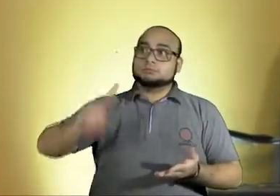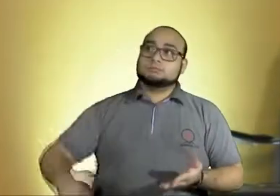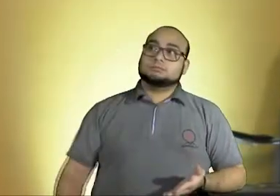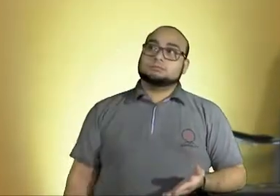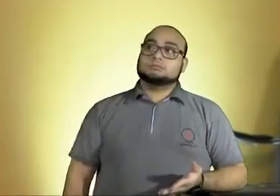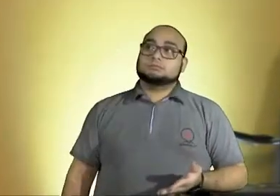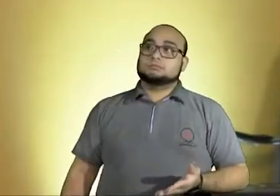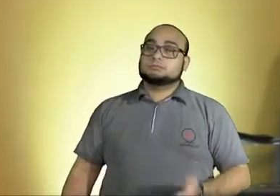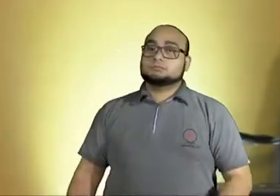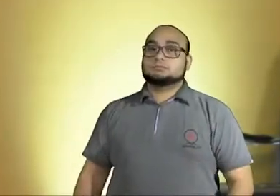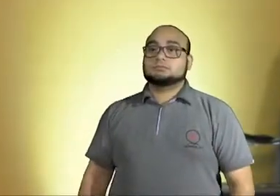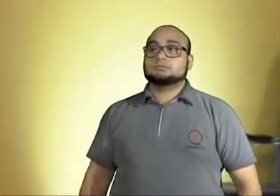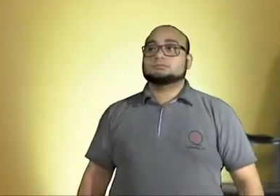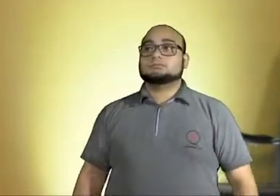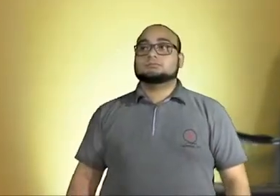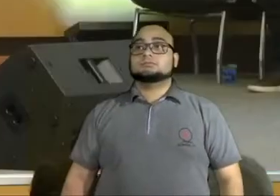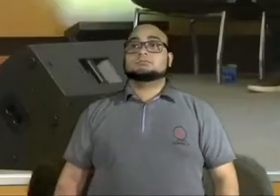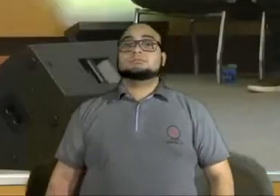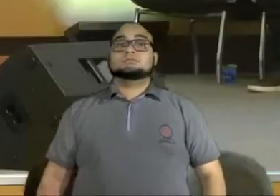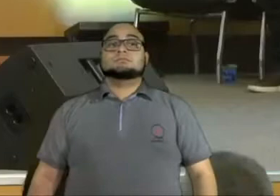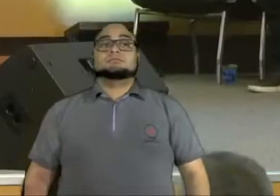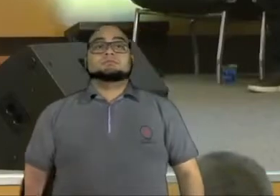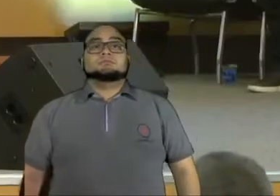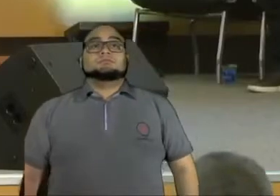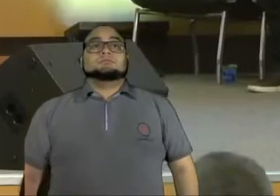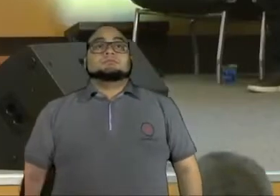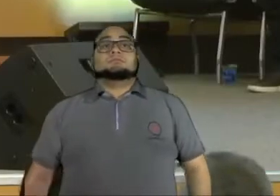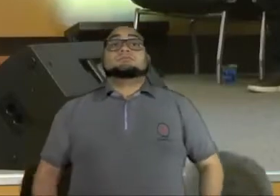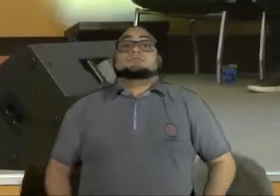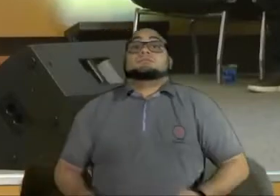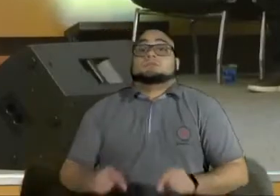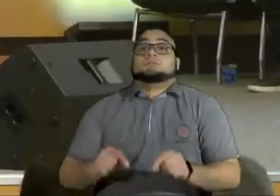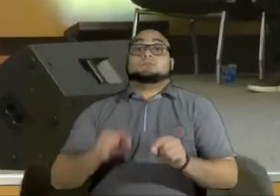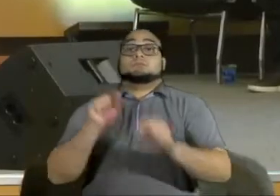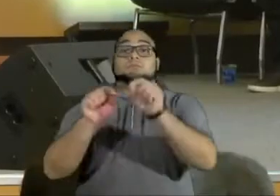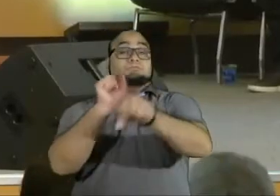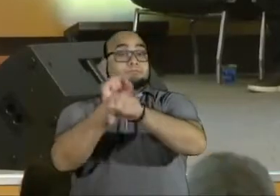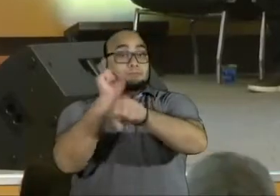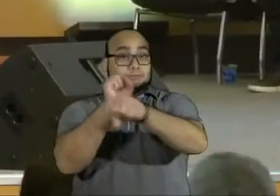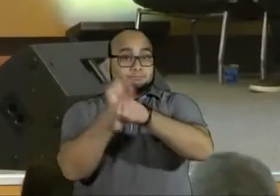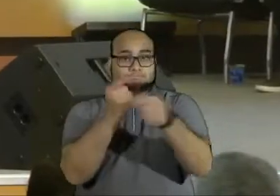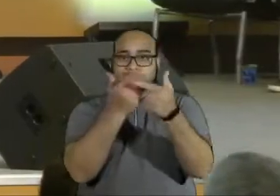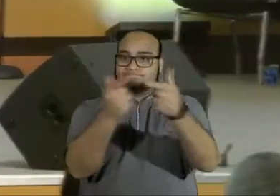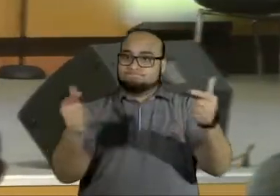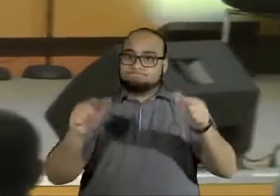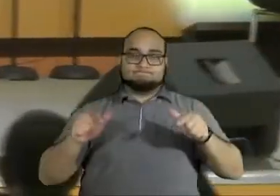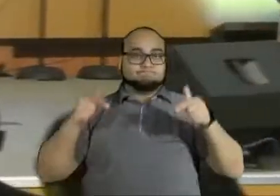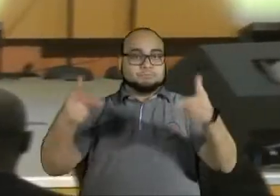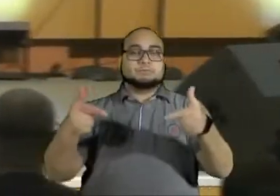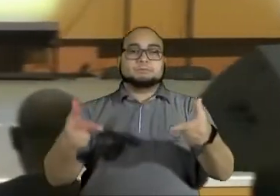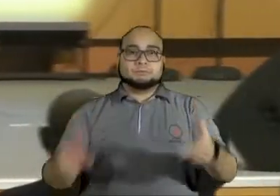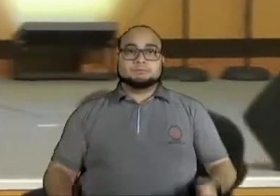fé. É quando eu espero ninguém fazer cumprir aquilo que eu sei que posso fazer.